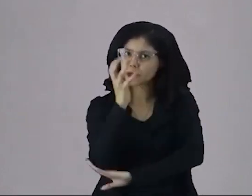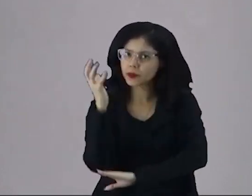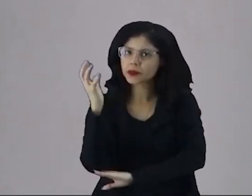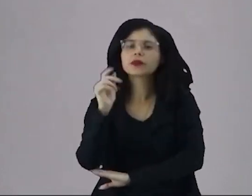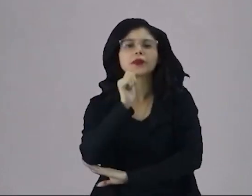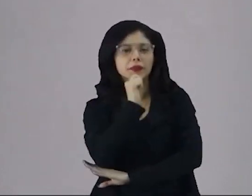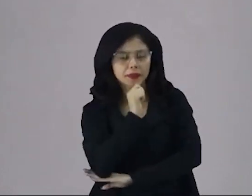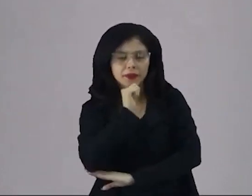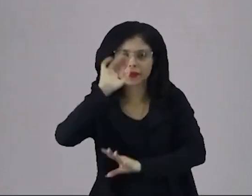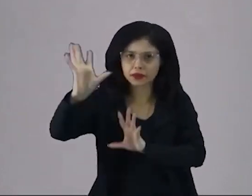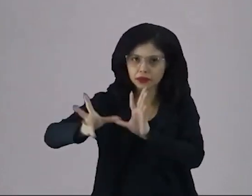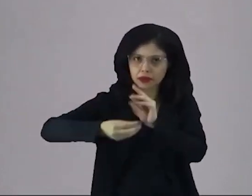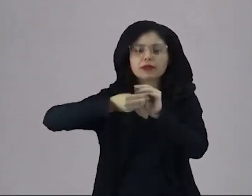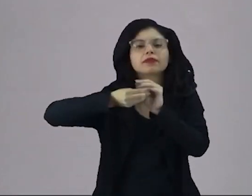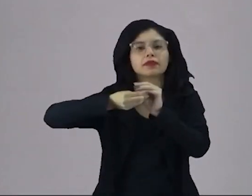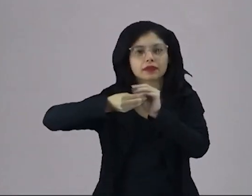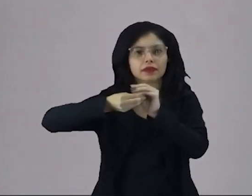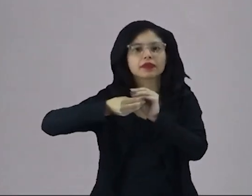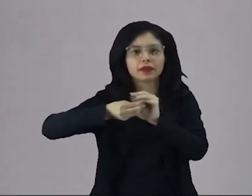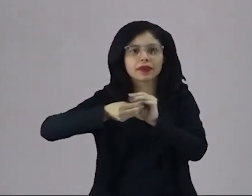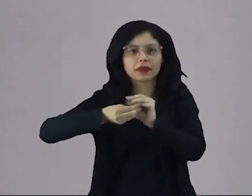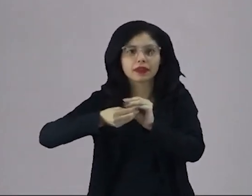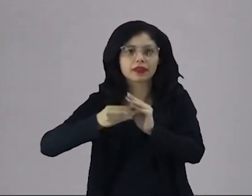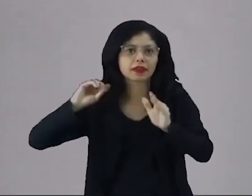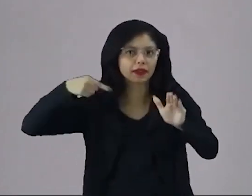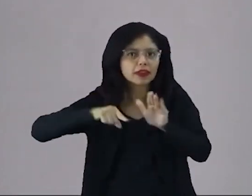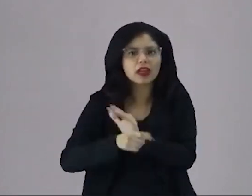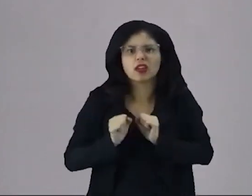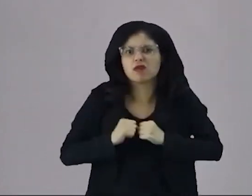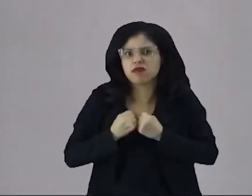compõem esse complexo de floresta